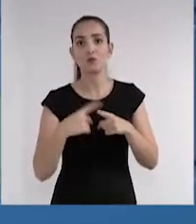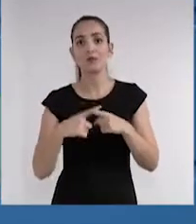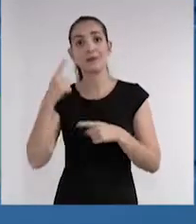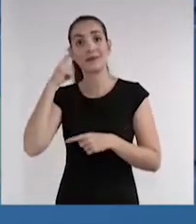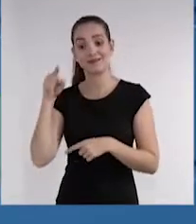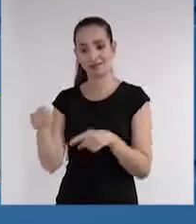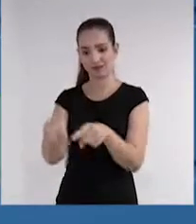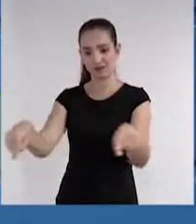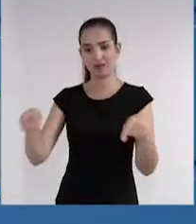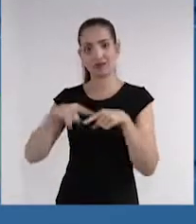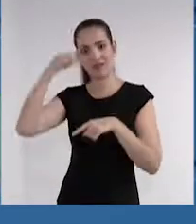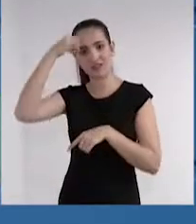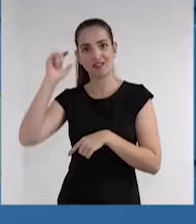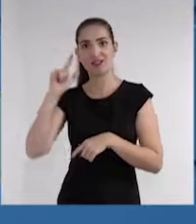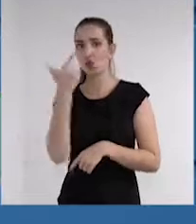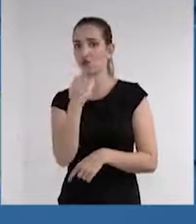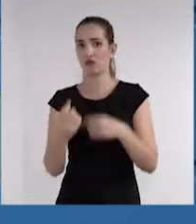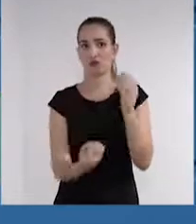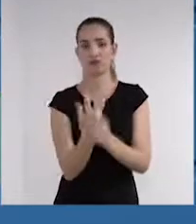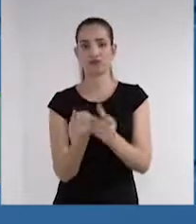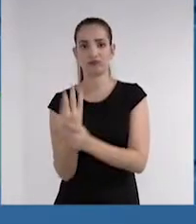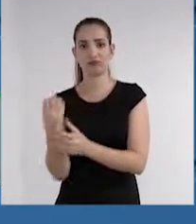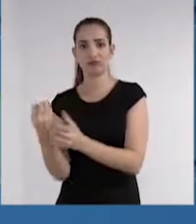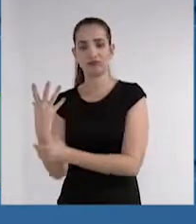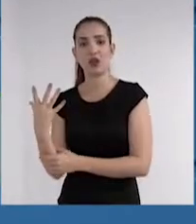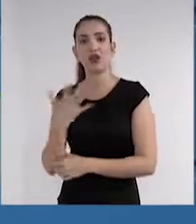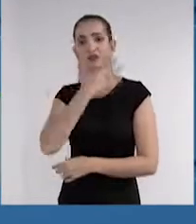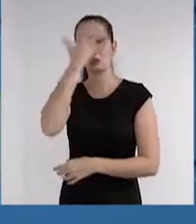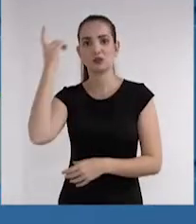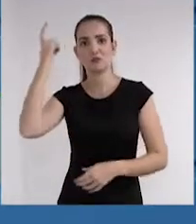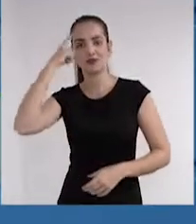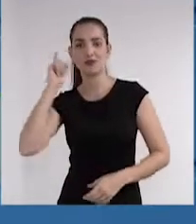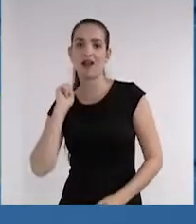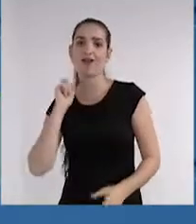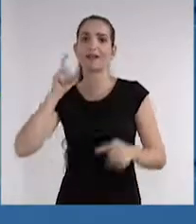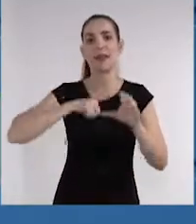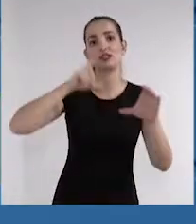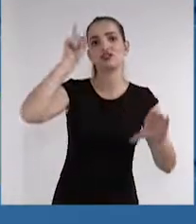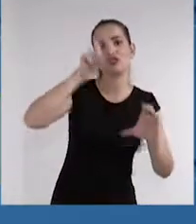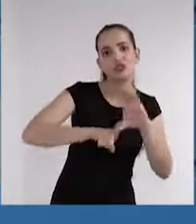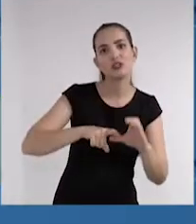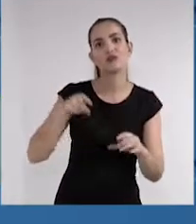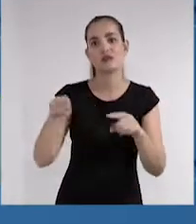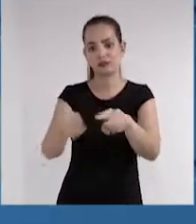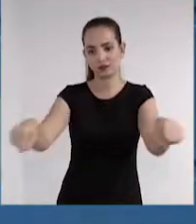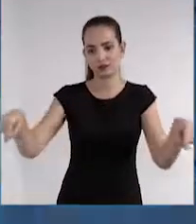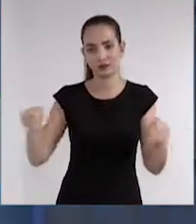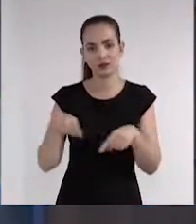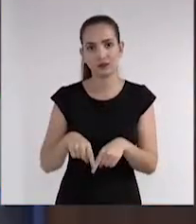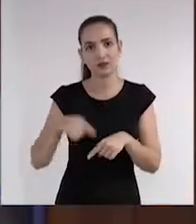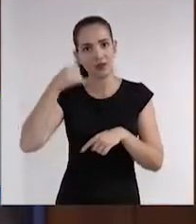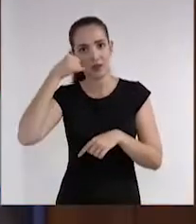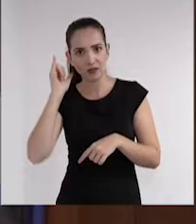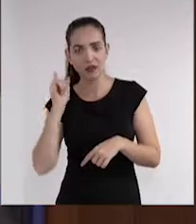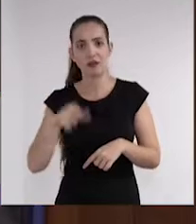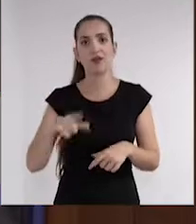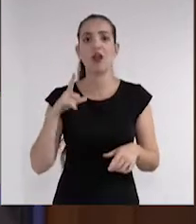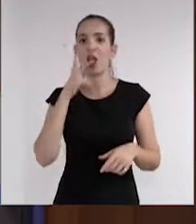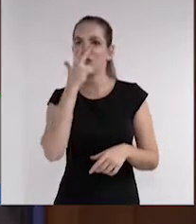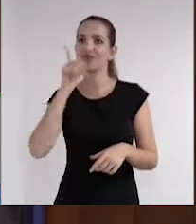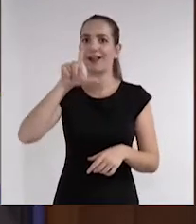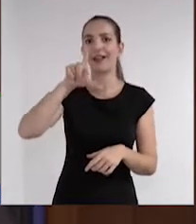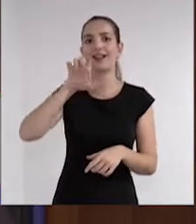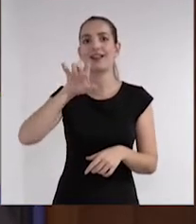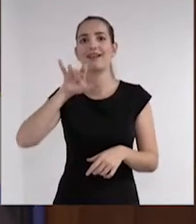social, o MST, dizendo, ó, o fulano de tal não pagou o financiamento, a terra dele pode ir para leilão. Acampa na beira da rodovia. Fica ali 1 ano e